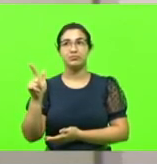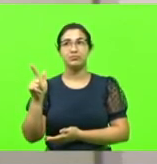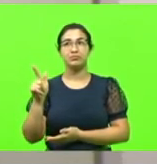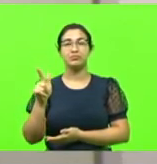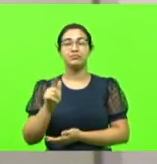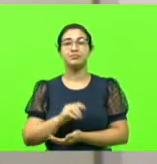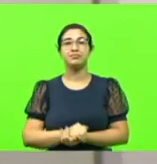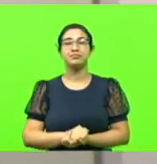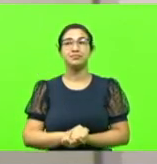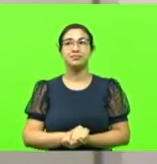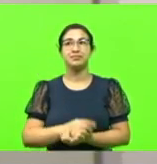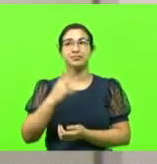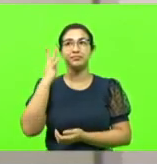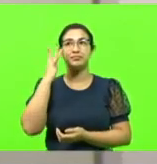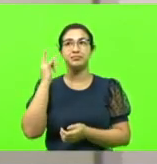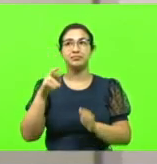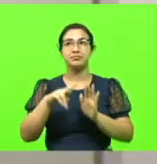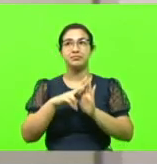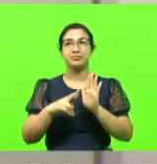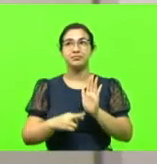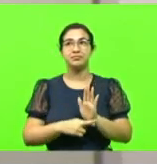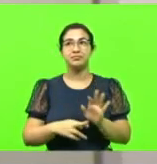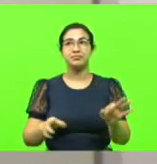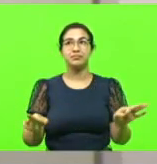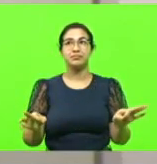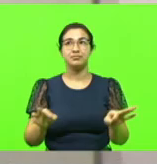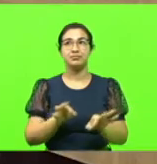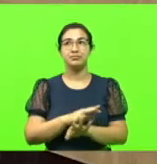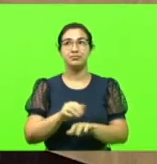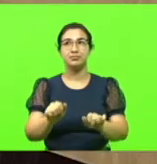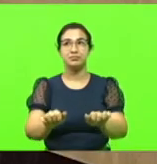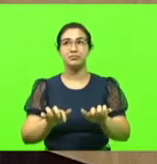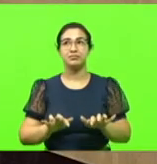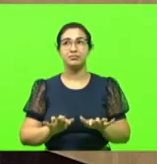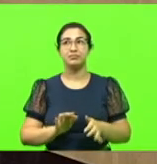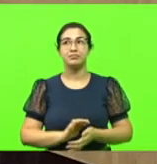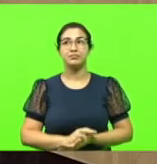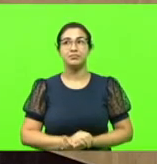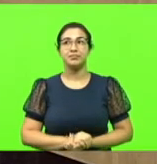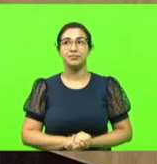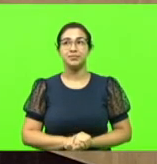ordinária para amanhã no horário regimental. Está encerrada a sessão.